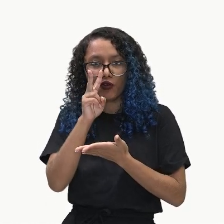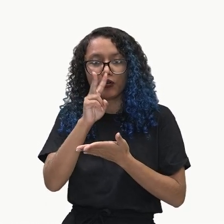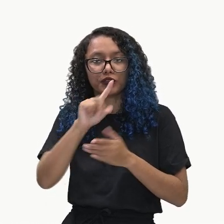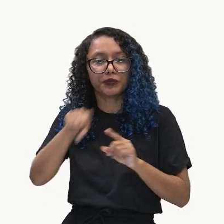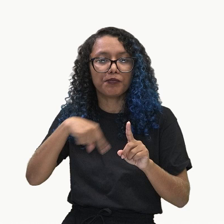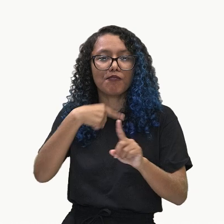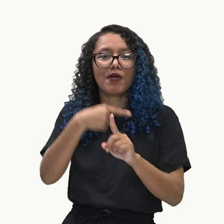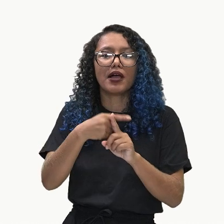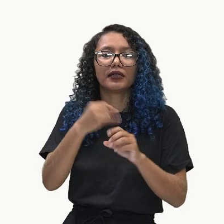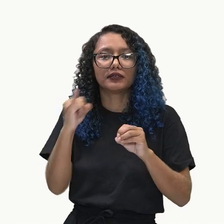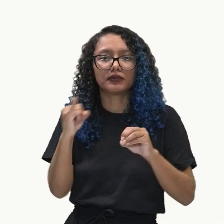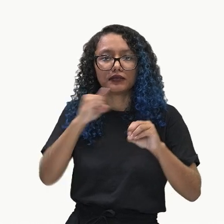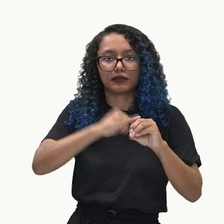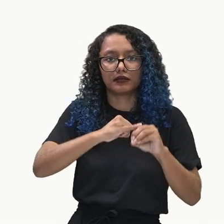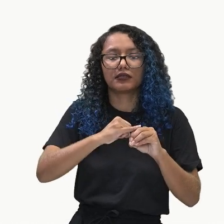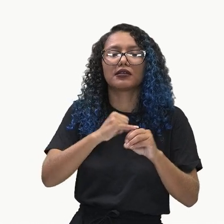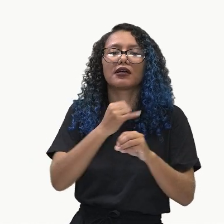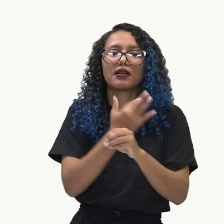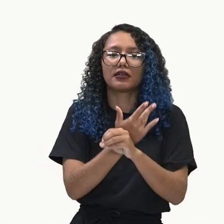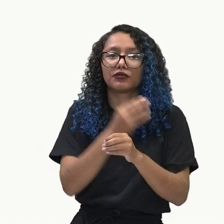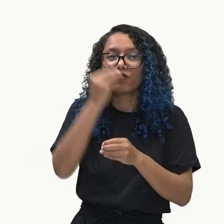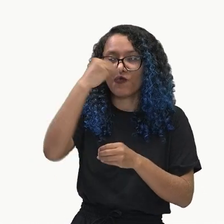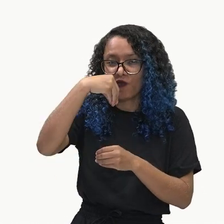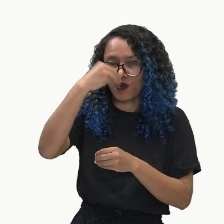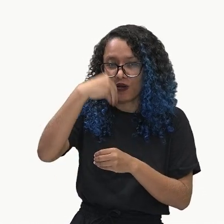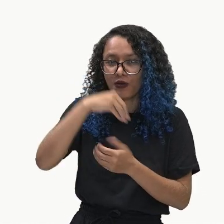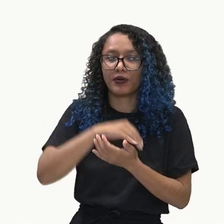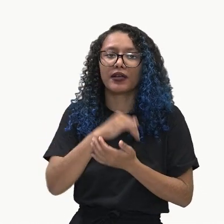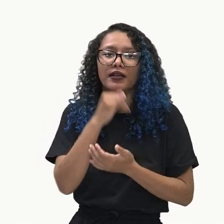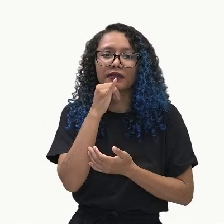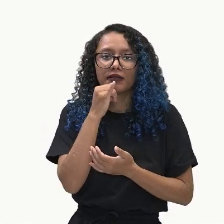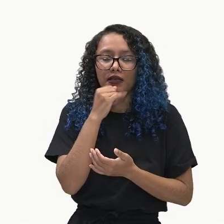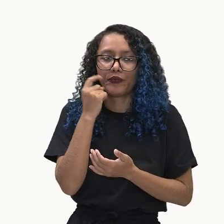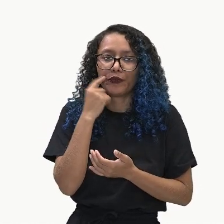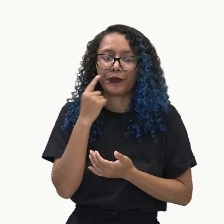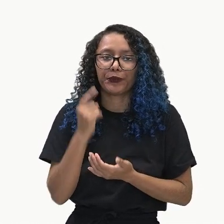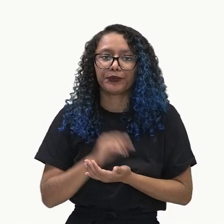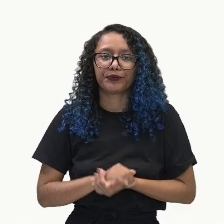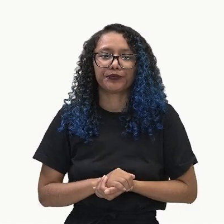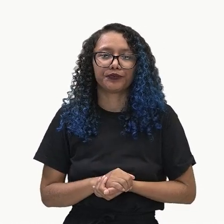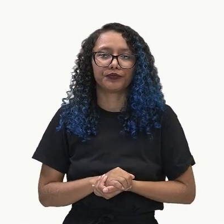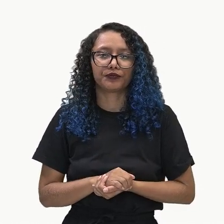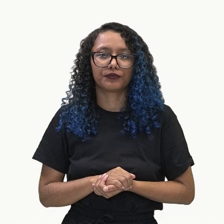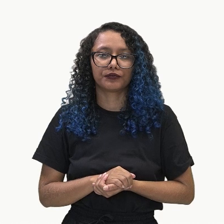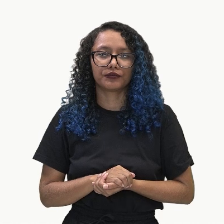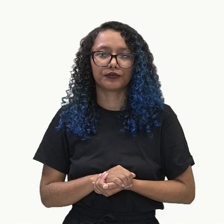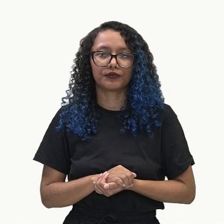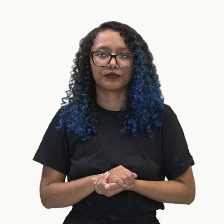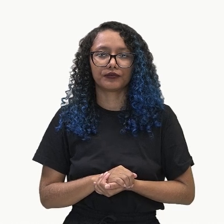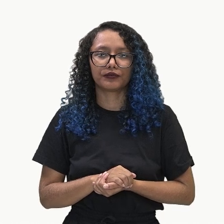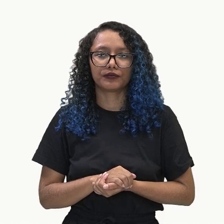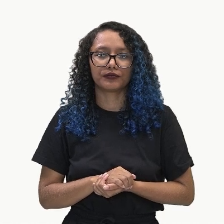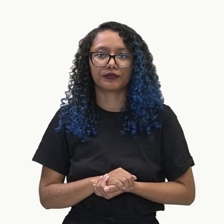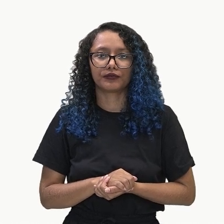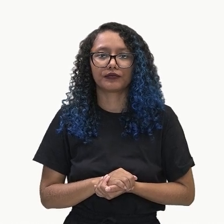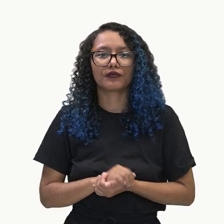fraco. Aqui nós temos o exemplo da reação, certo? Do